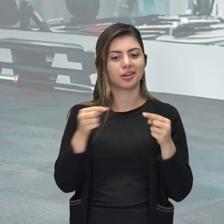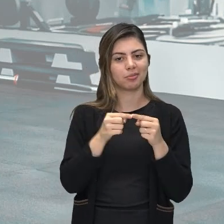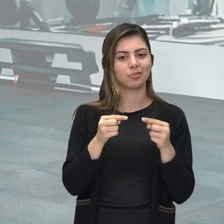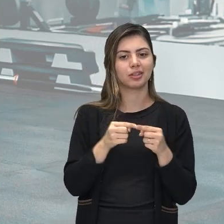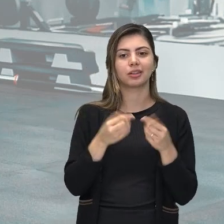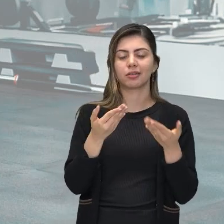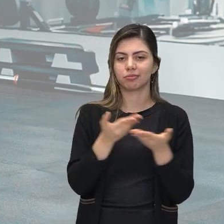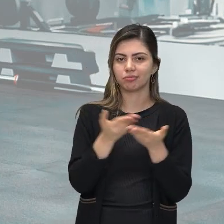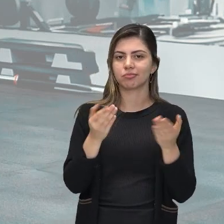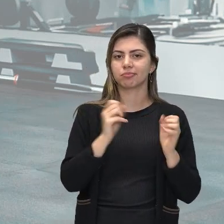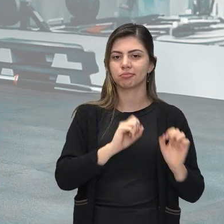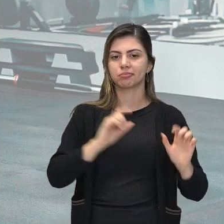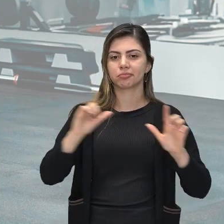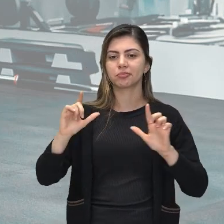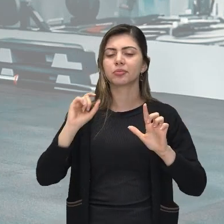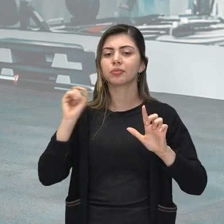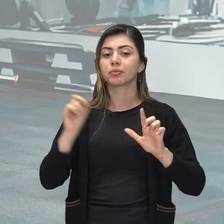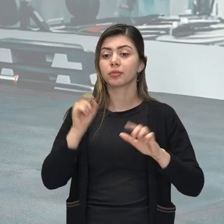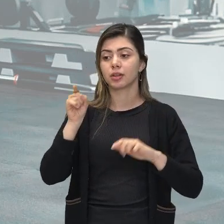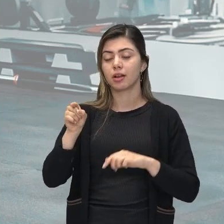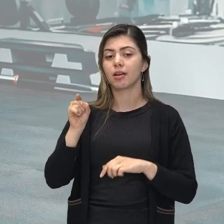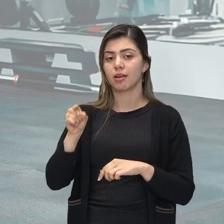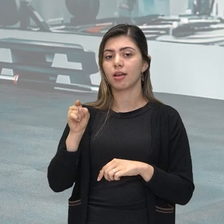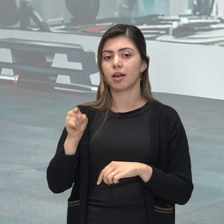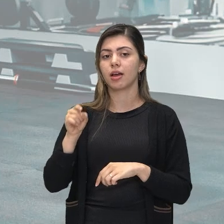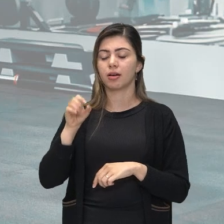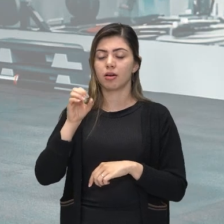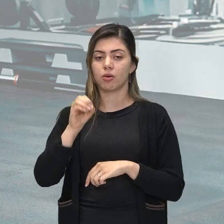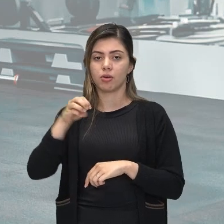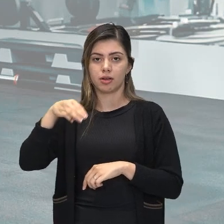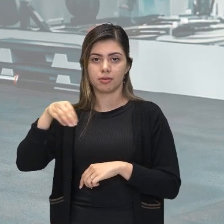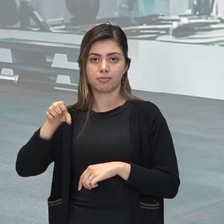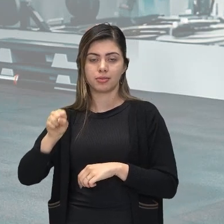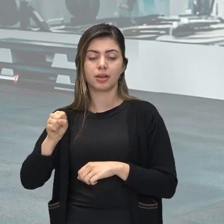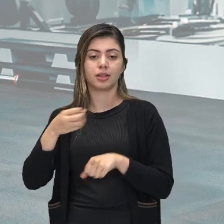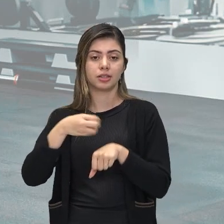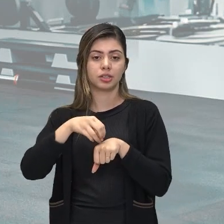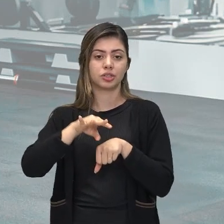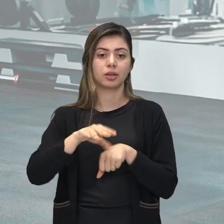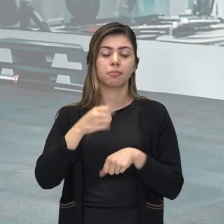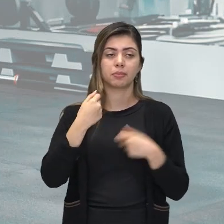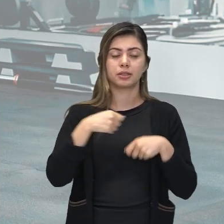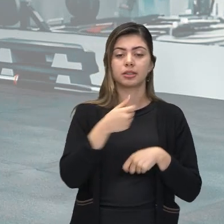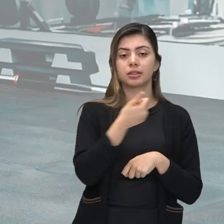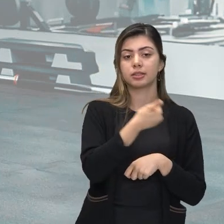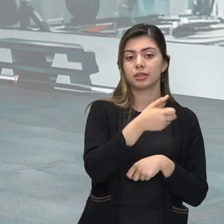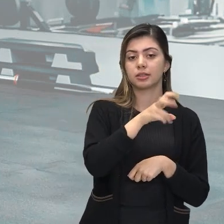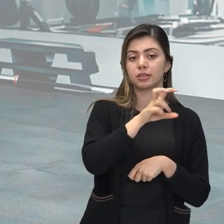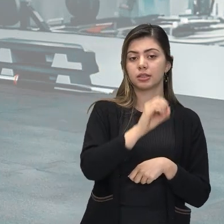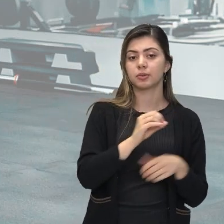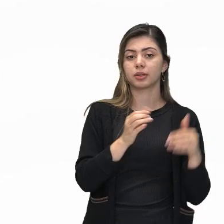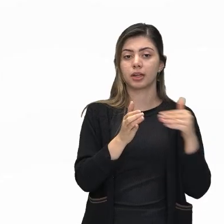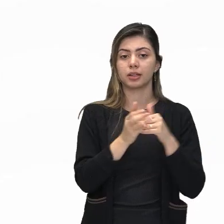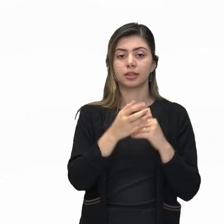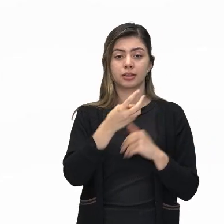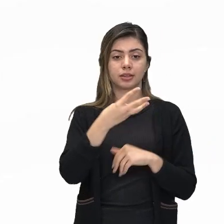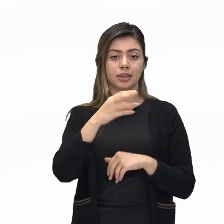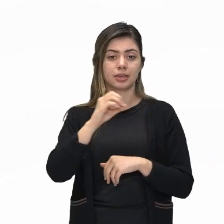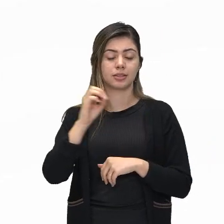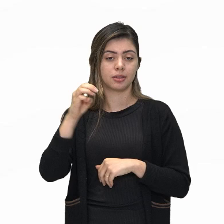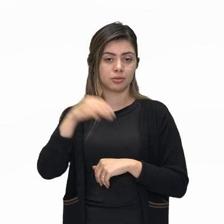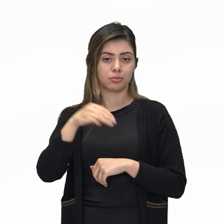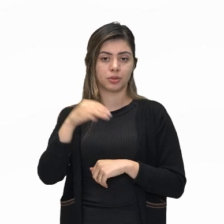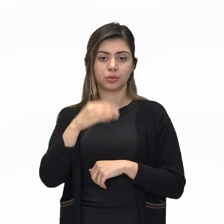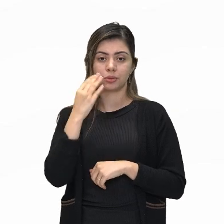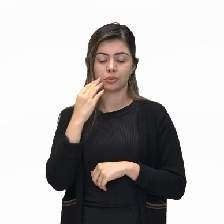né, a OMS, ela recomenda, né, que pelo menos de 150 a 300 minutos, como vocês vão